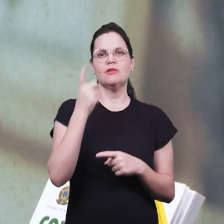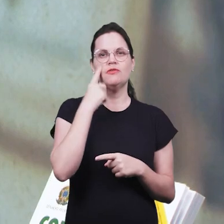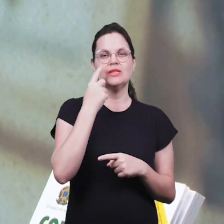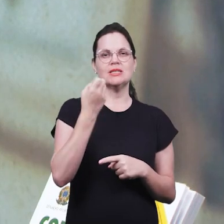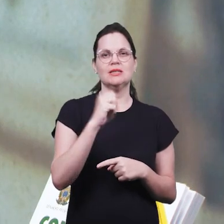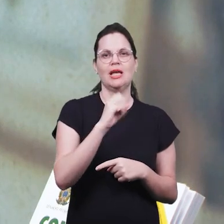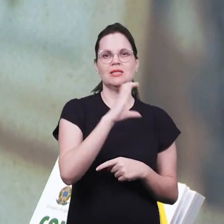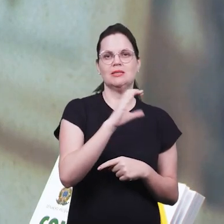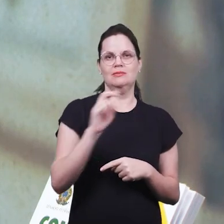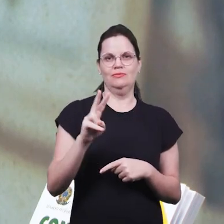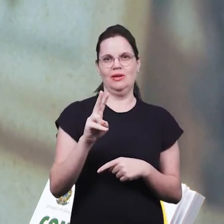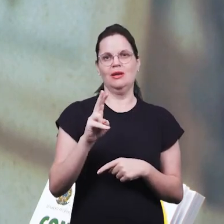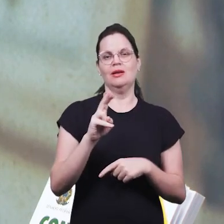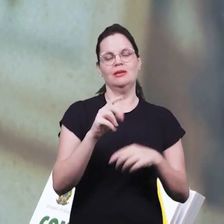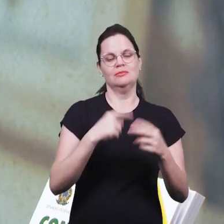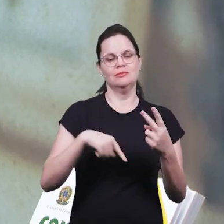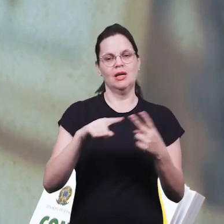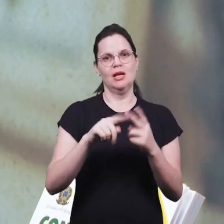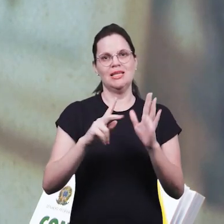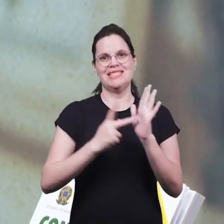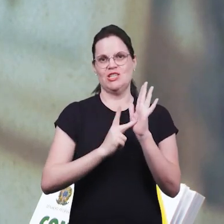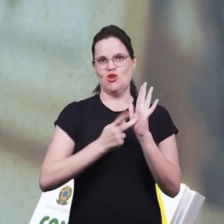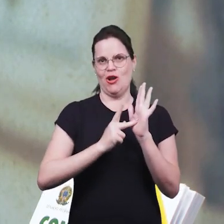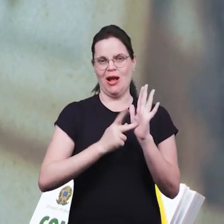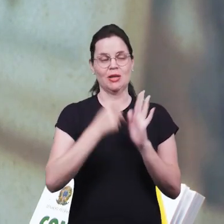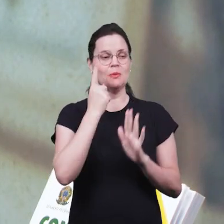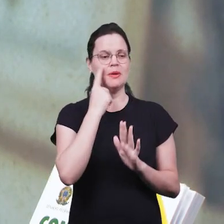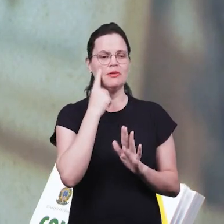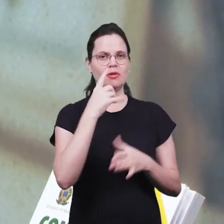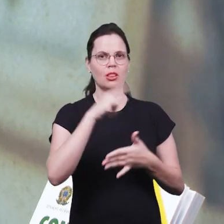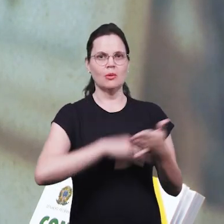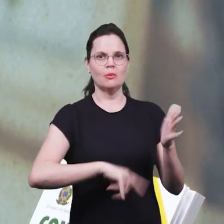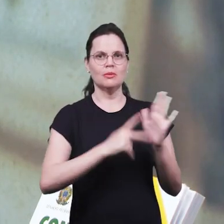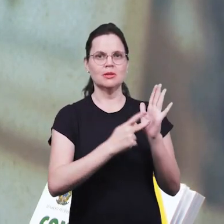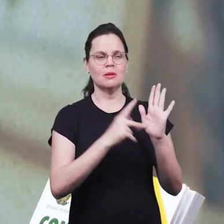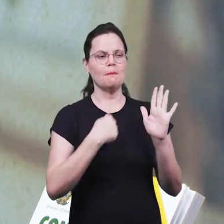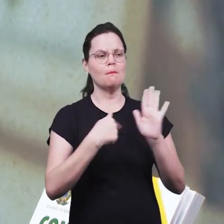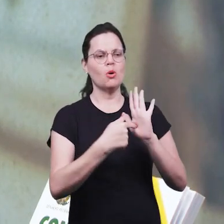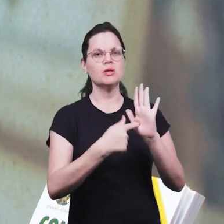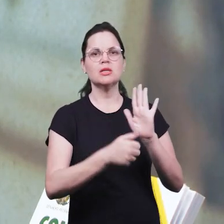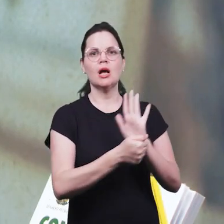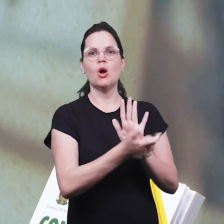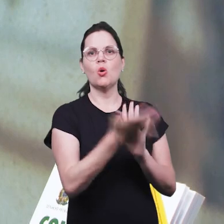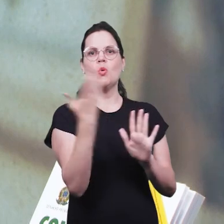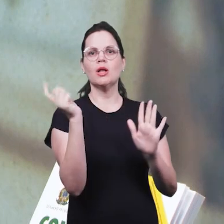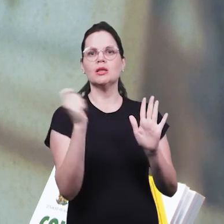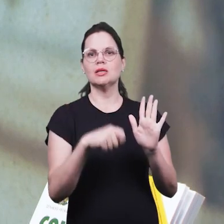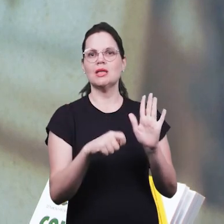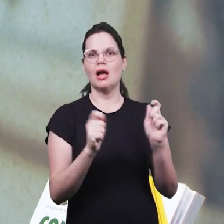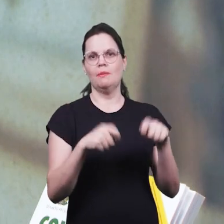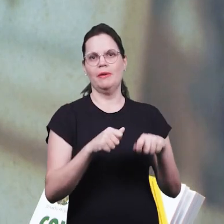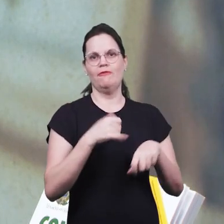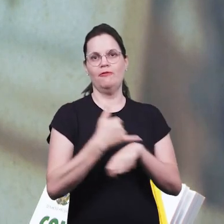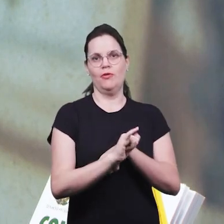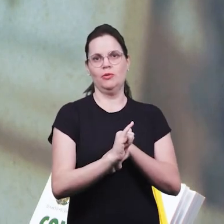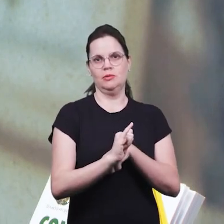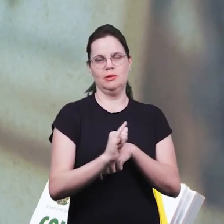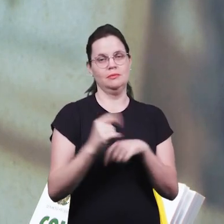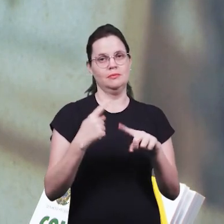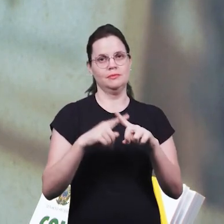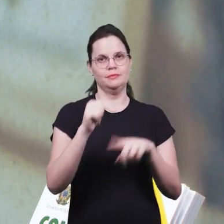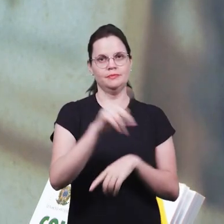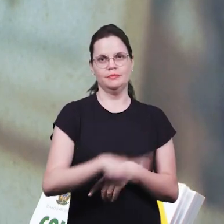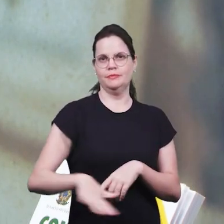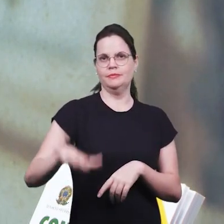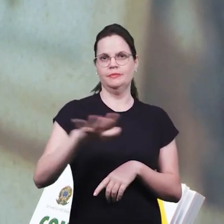de sindicato de cada categoria profissional para dizer se tem ou não uma quantidade de ausências que ela pode ter. Mas, de modo